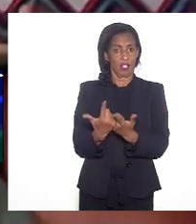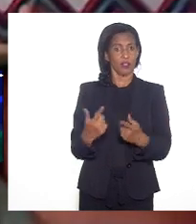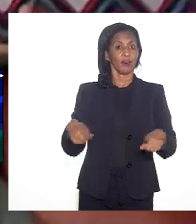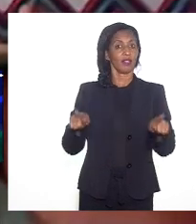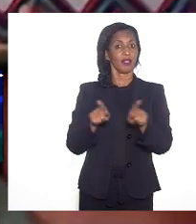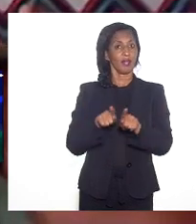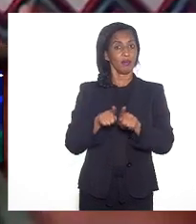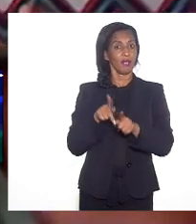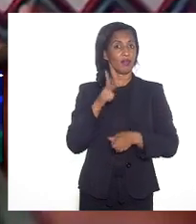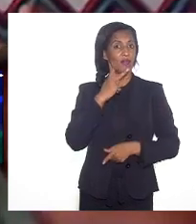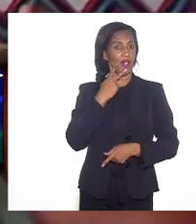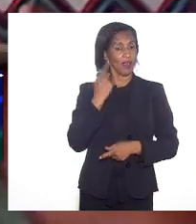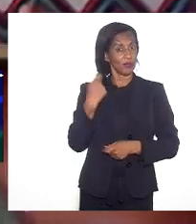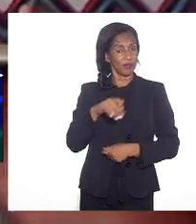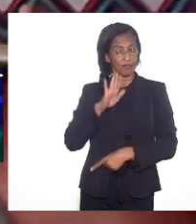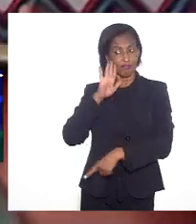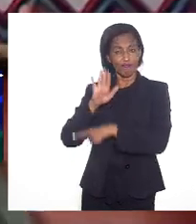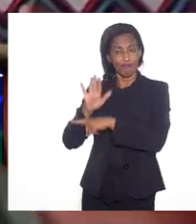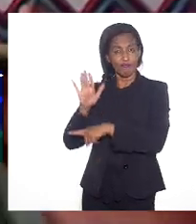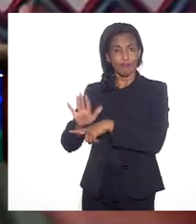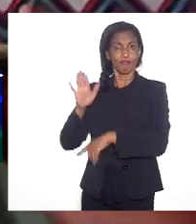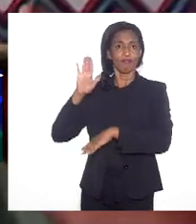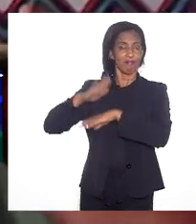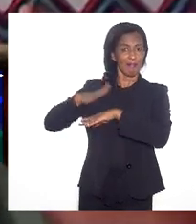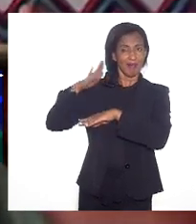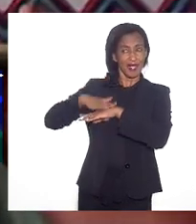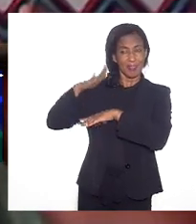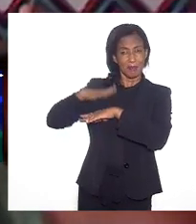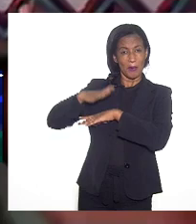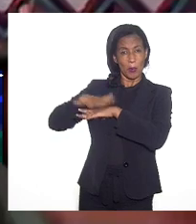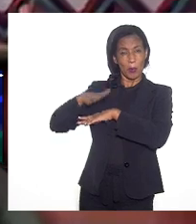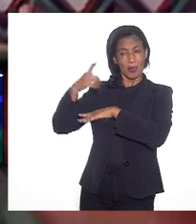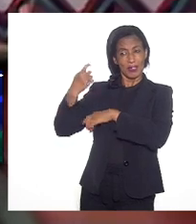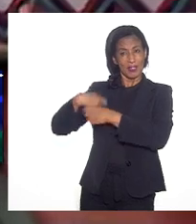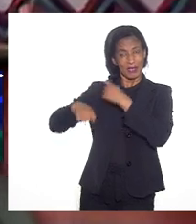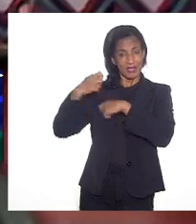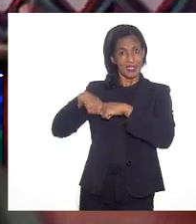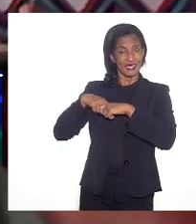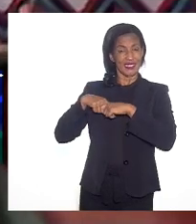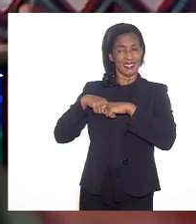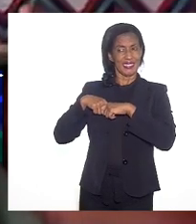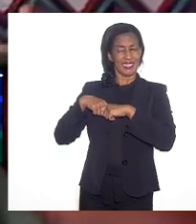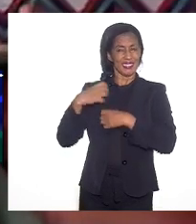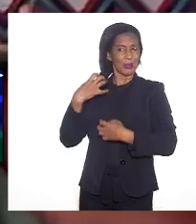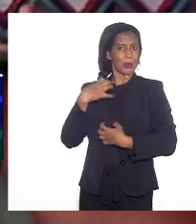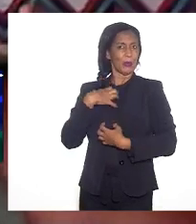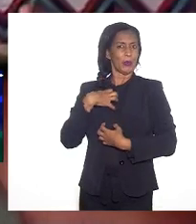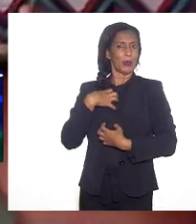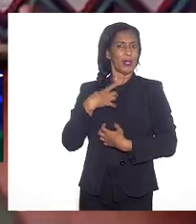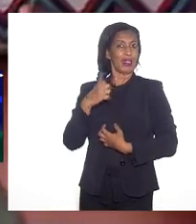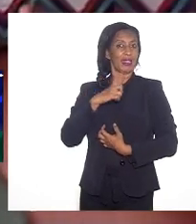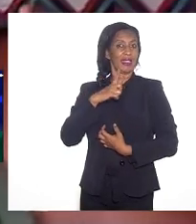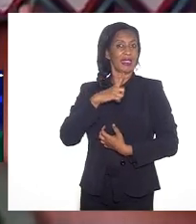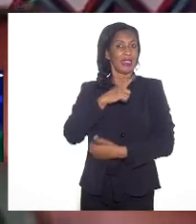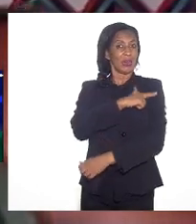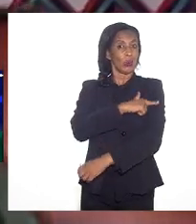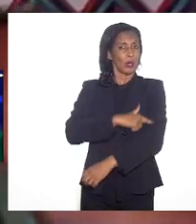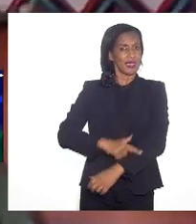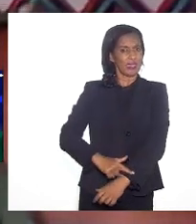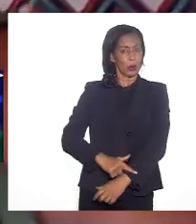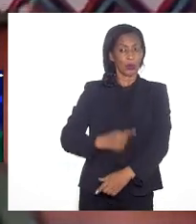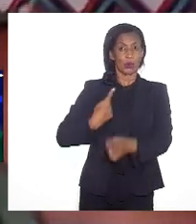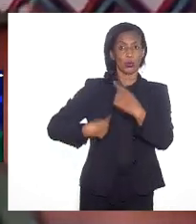que a gente precisa ajudar cada vez mais, que a gente se eduque, reeduque, que a gente